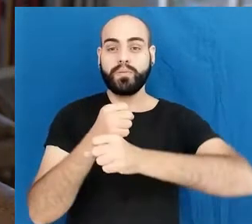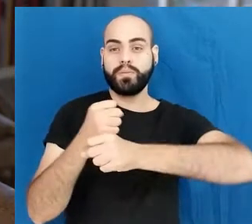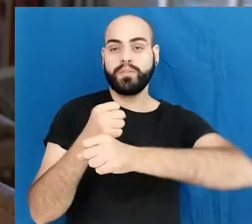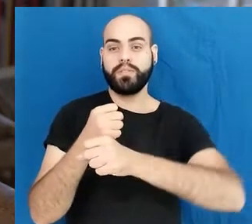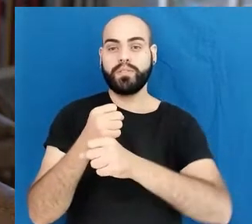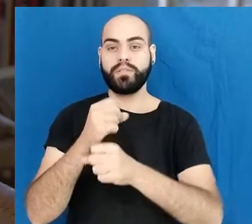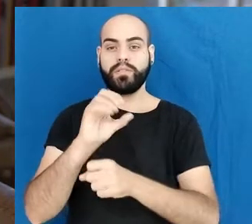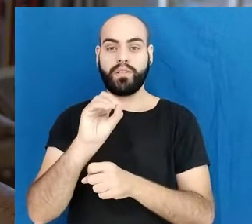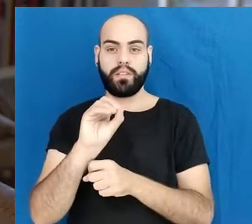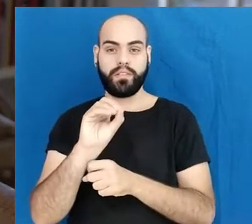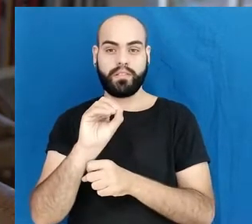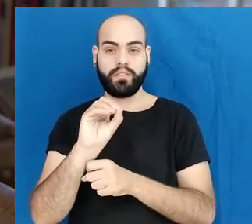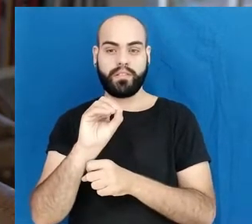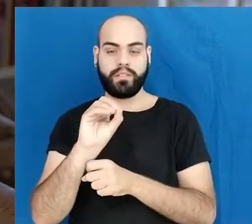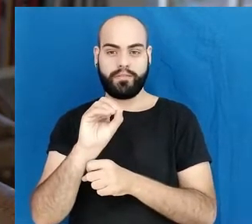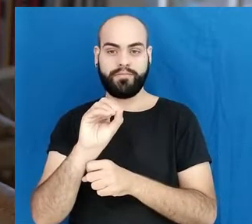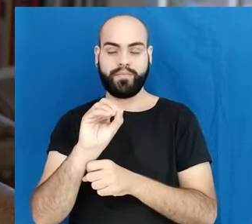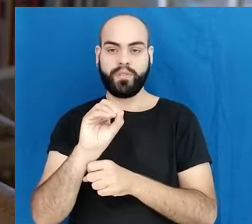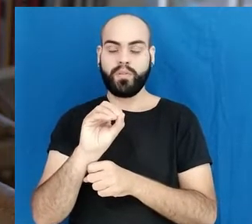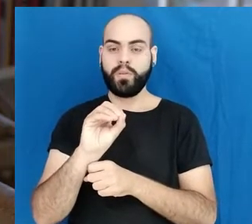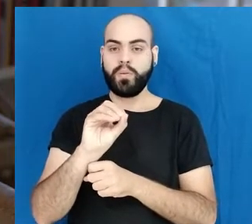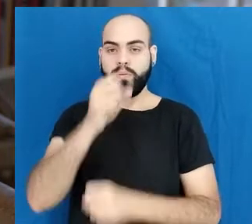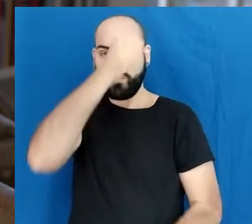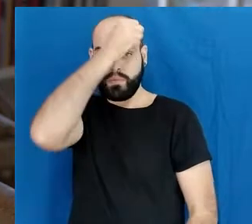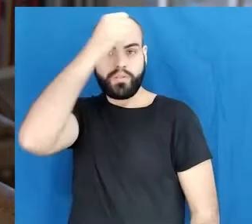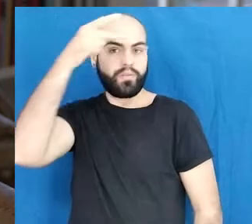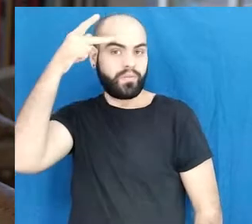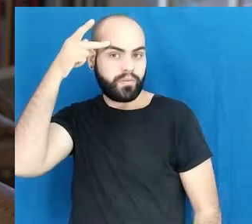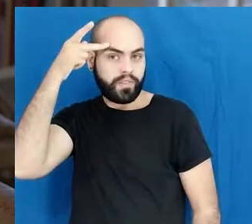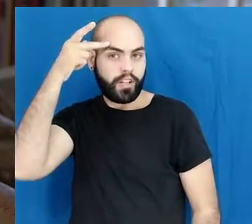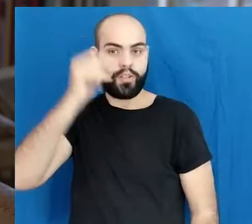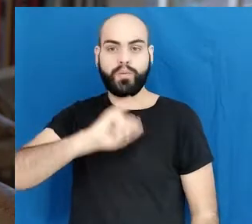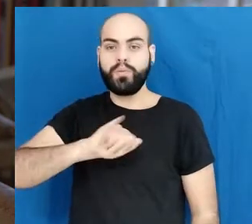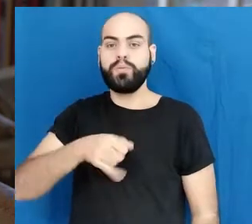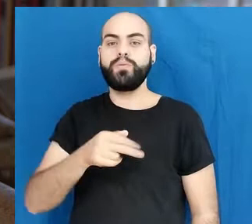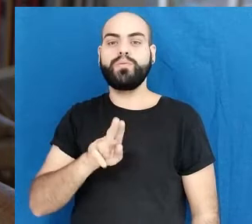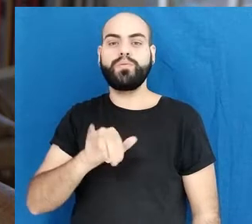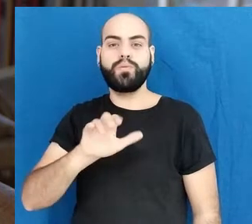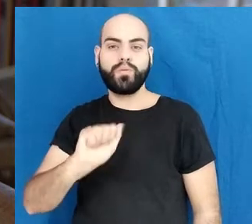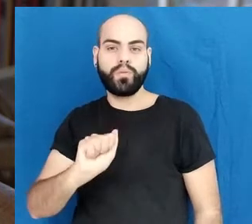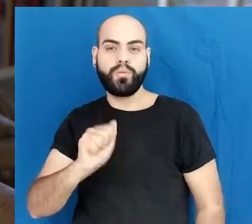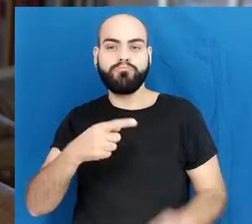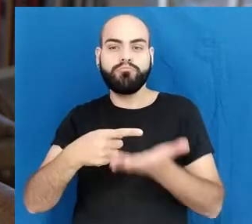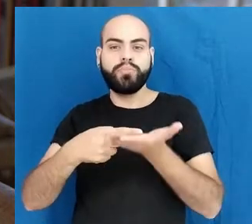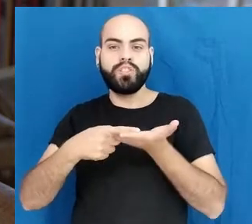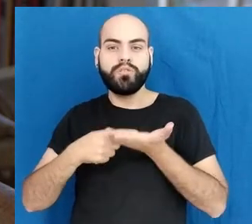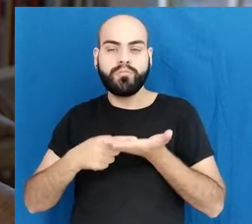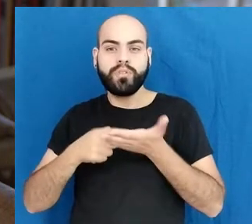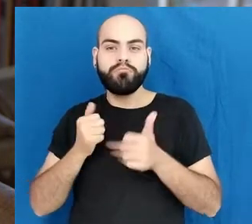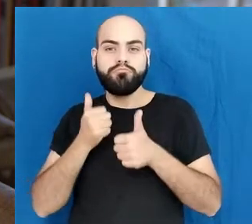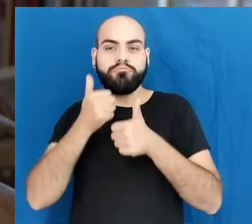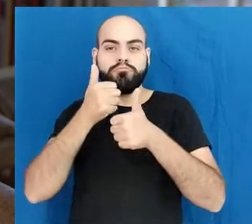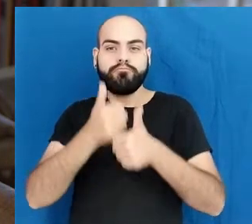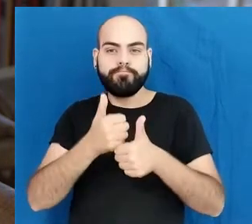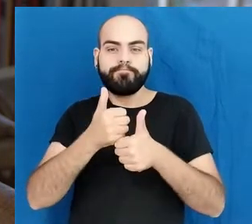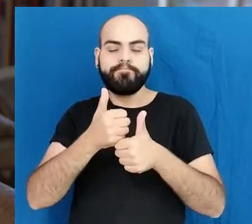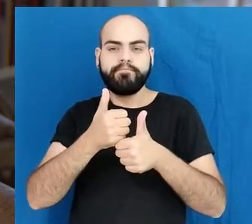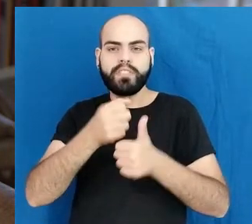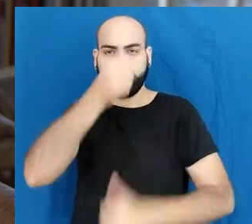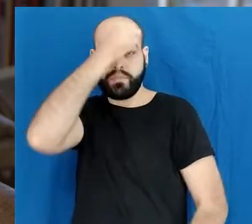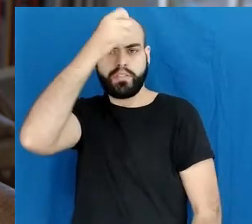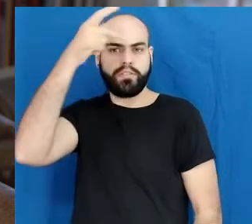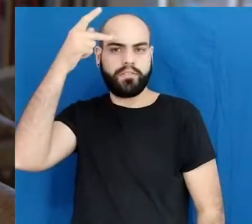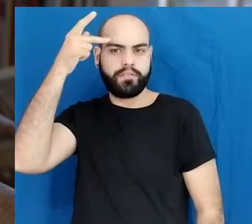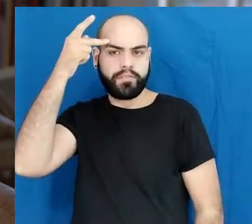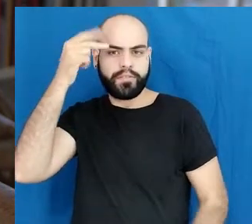Bom, no início dos anos 80, o prefeito Júlio Lender me convidou para assumir a diretoria de cultura